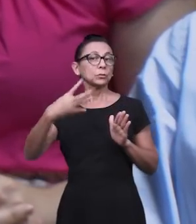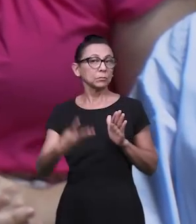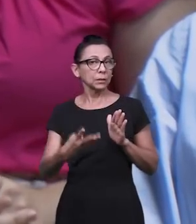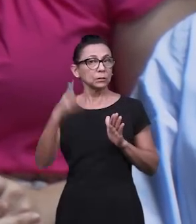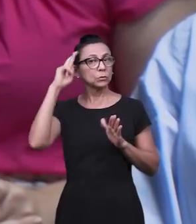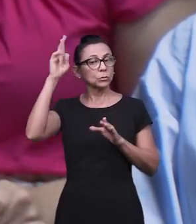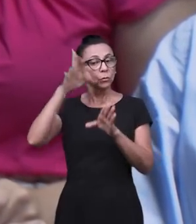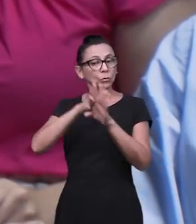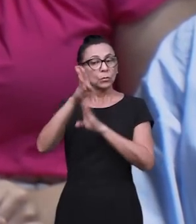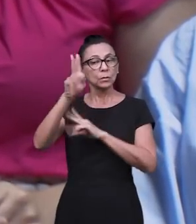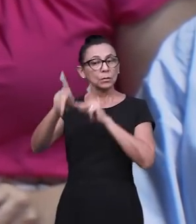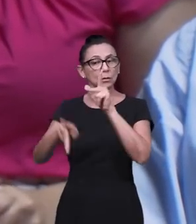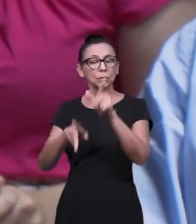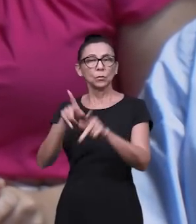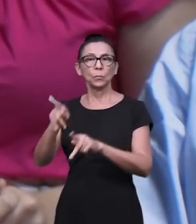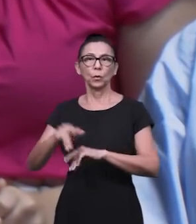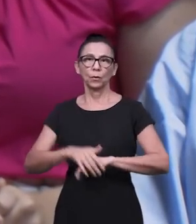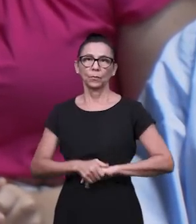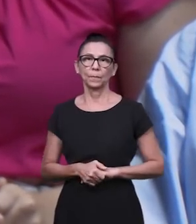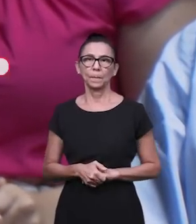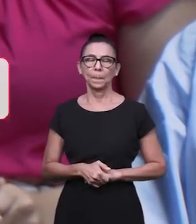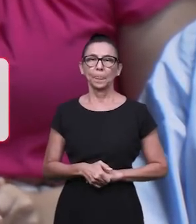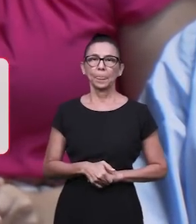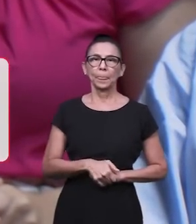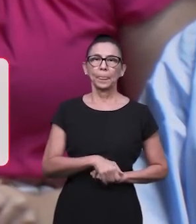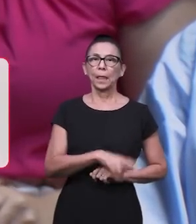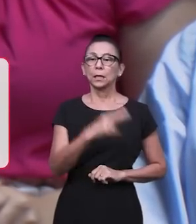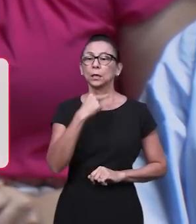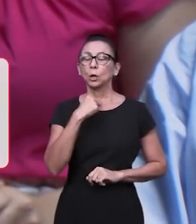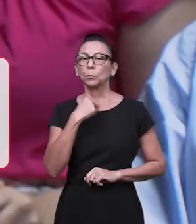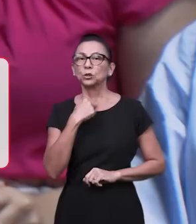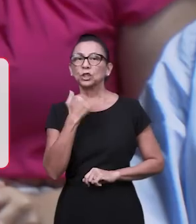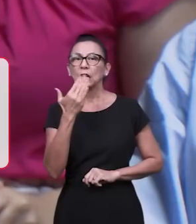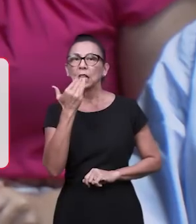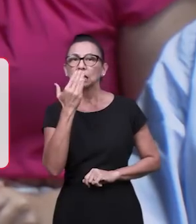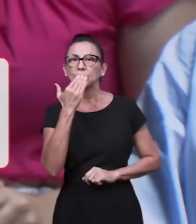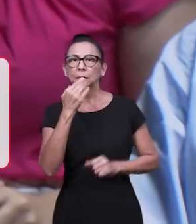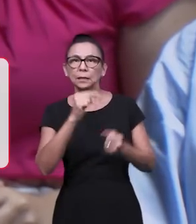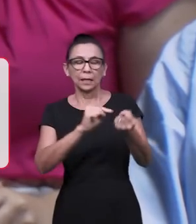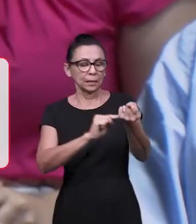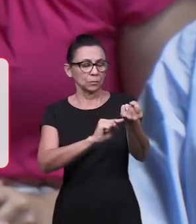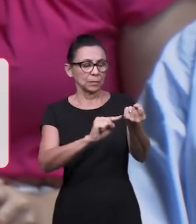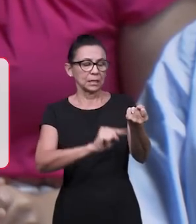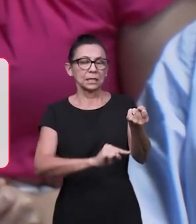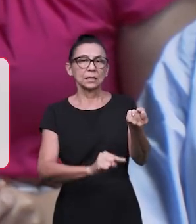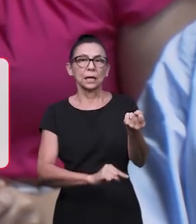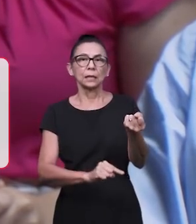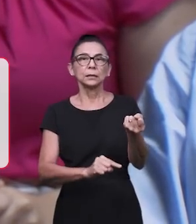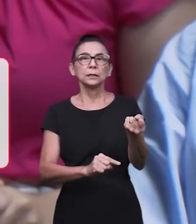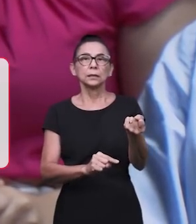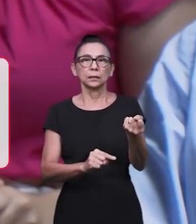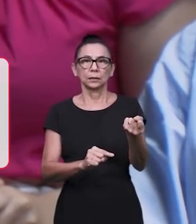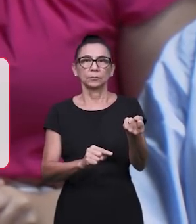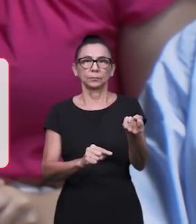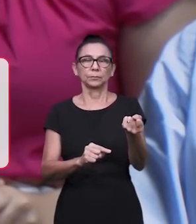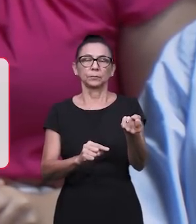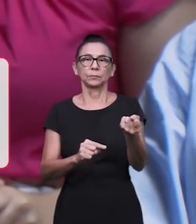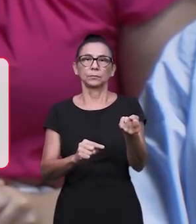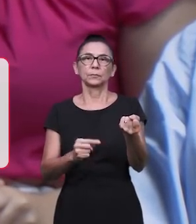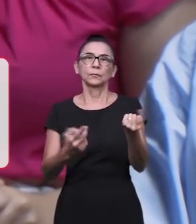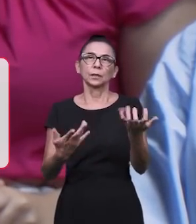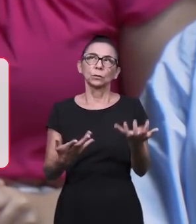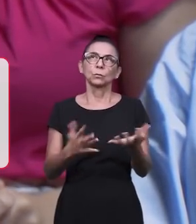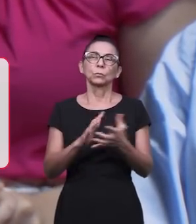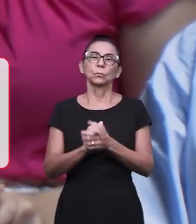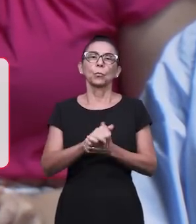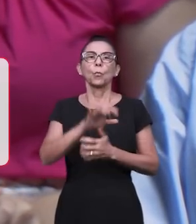vai dar um conselho ao povo de que não se alimentasse nem do sangue, nem da gordura do animal que tinha sido abatido por